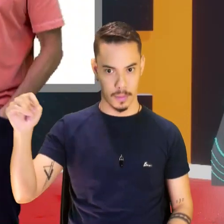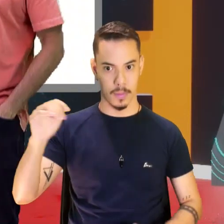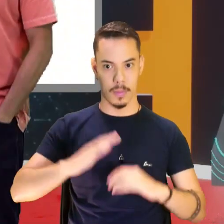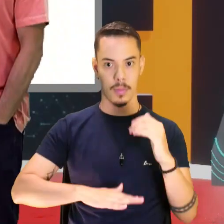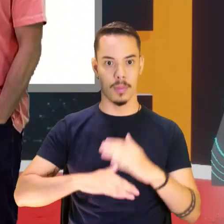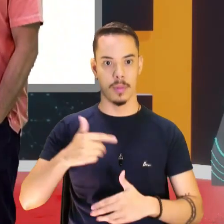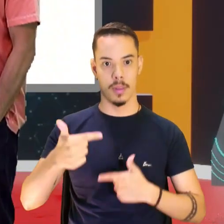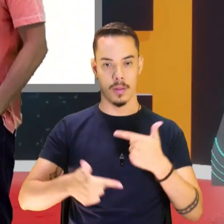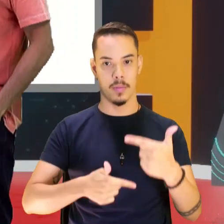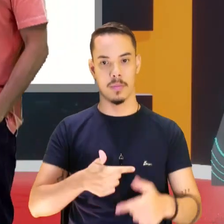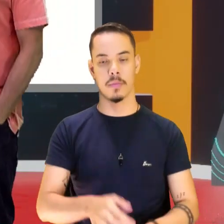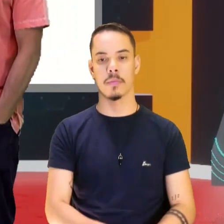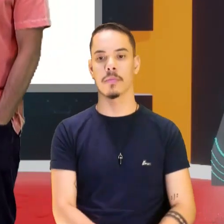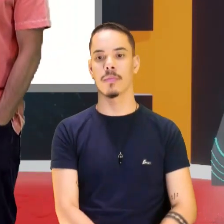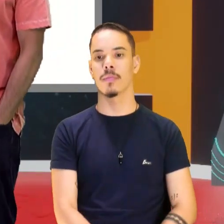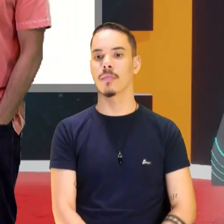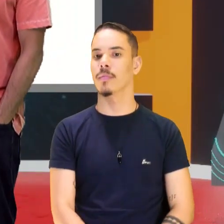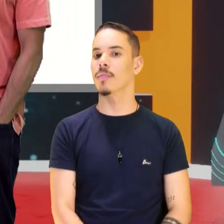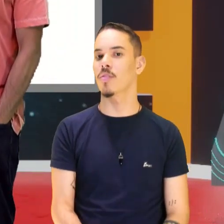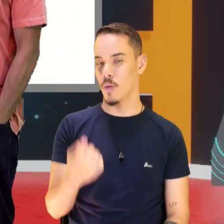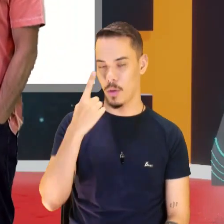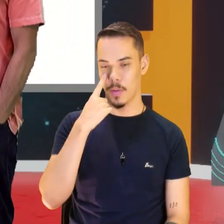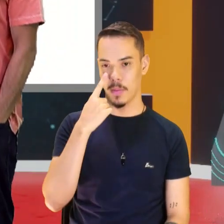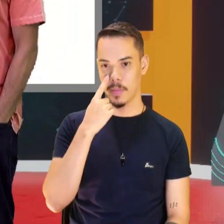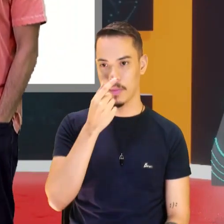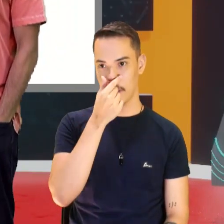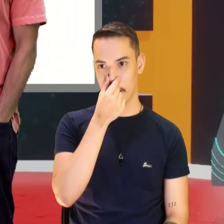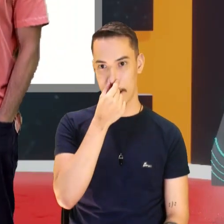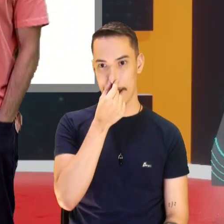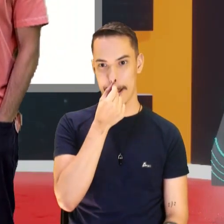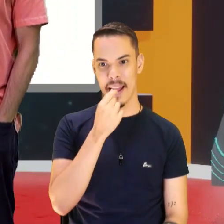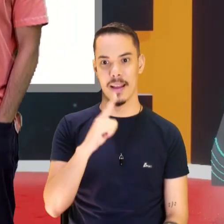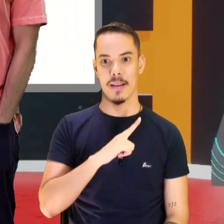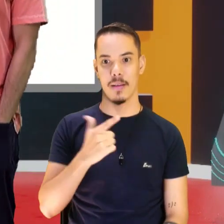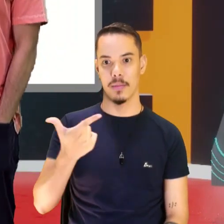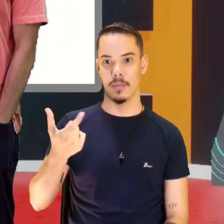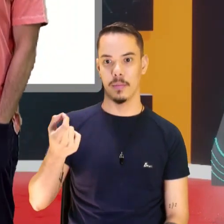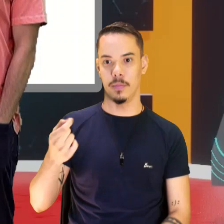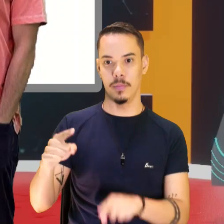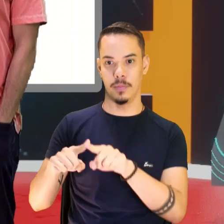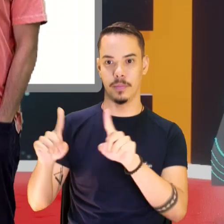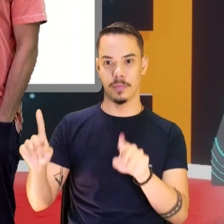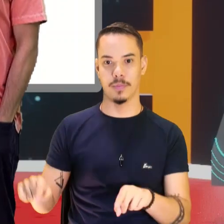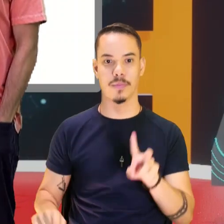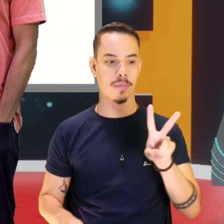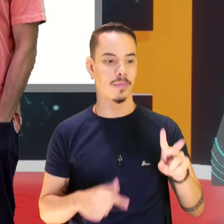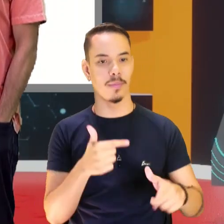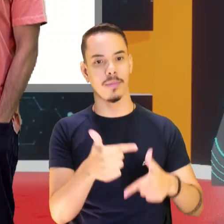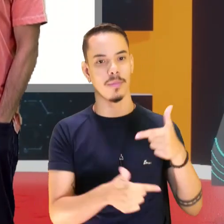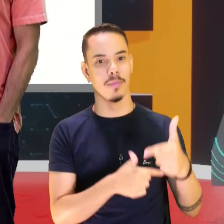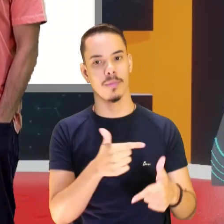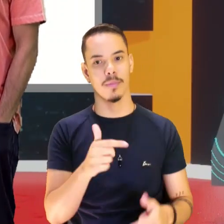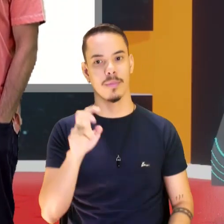vou falar, quando você for para as obras, ali, cara, você vai ver que vai ter 20 funcionários. 2 trabalhando, 5 fuxicando,